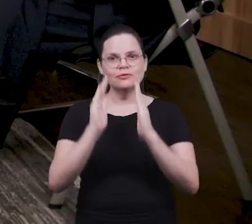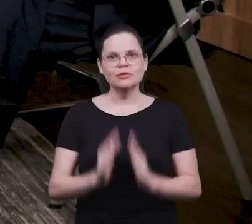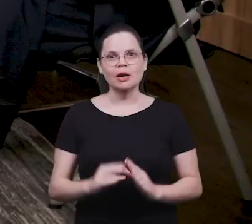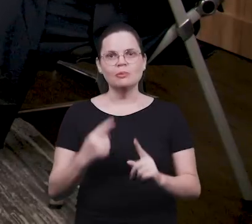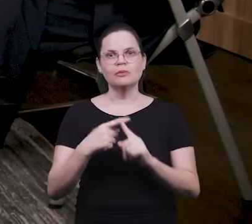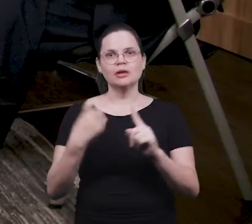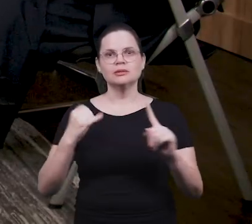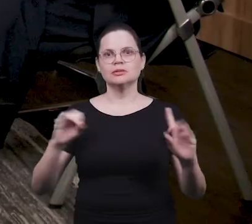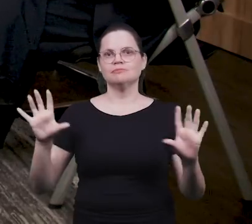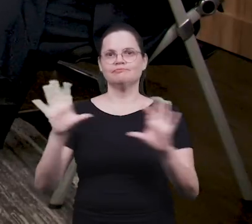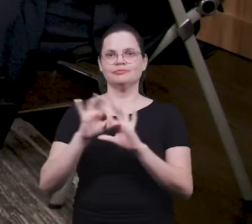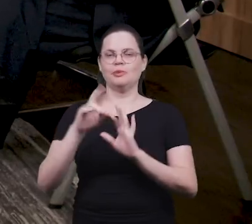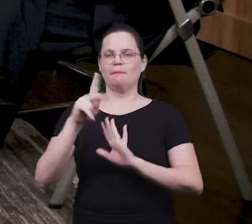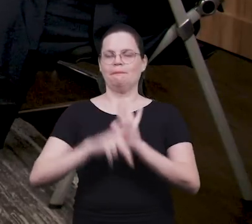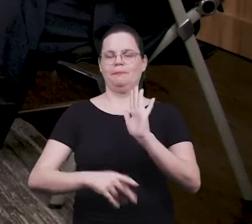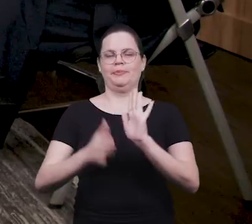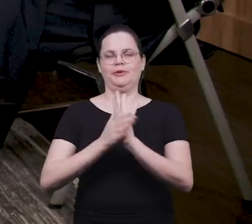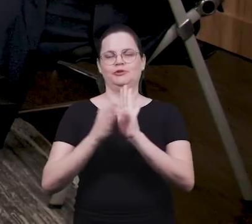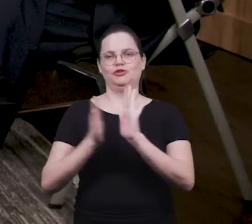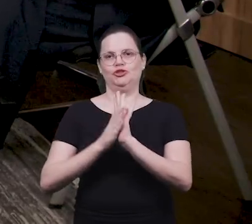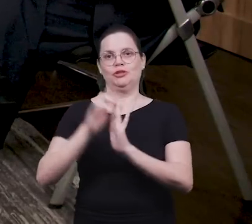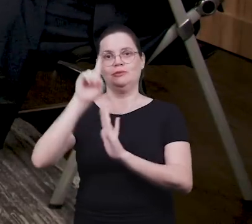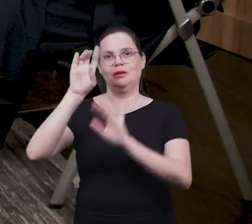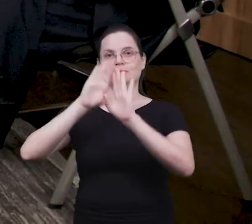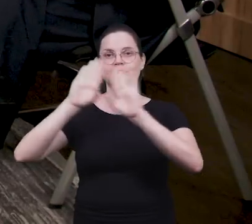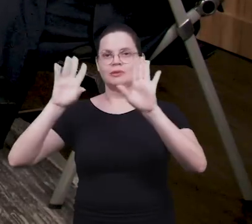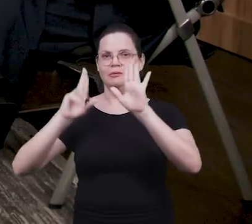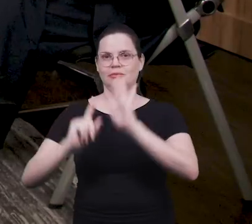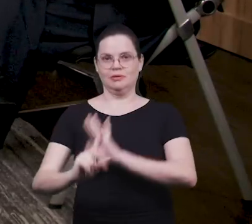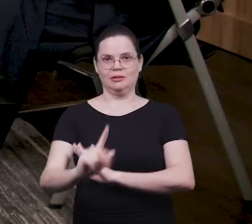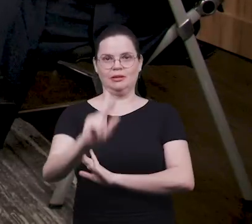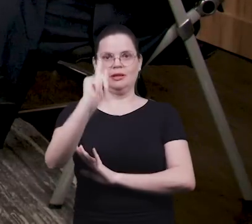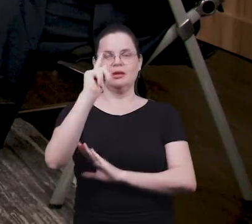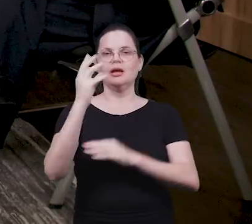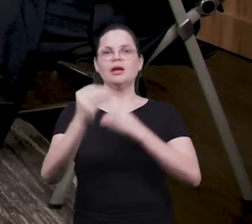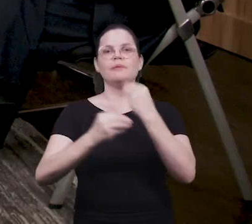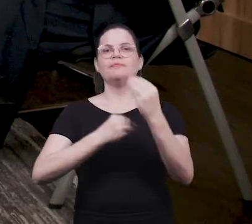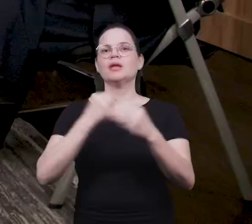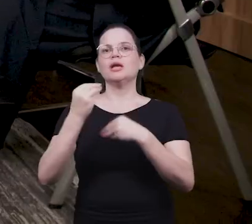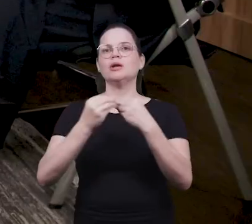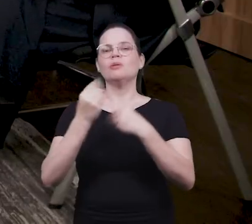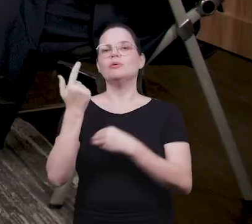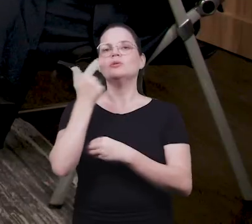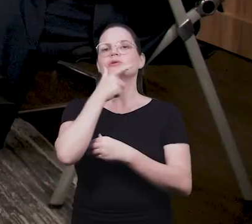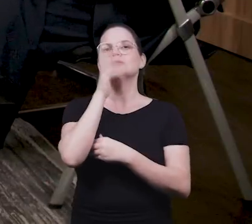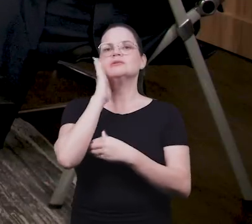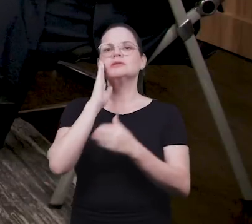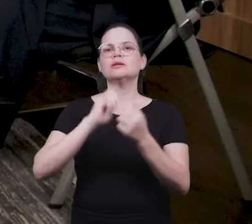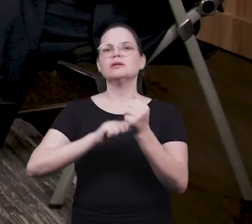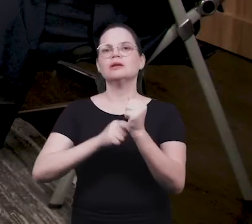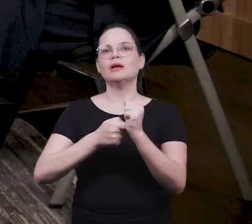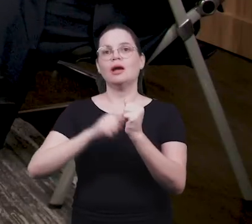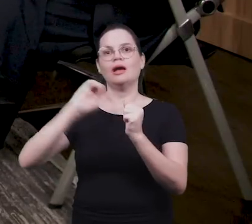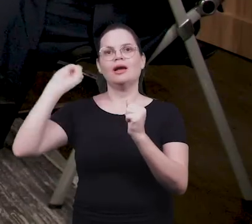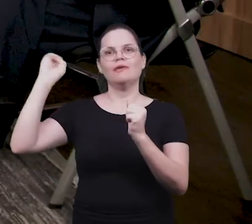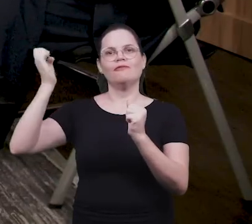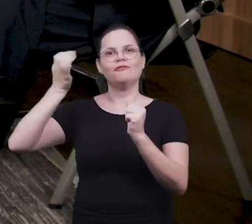da eternidade se dá para o homem através da revelação. Então, o